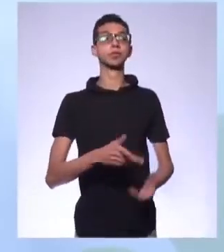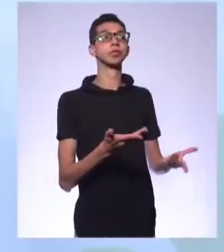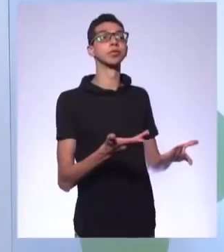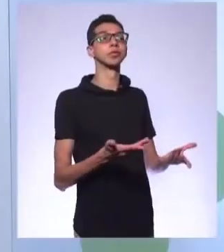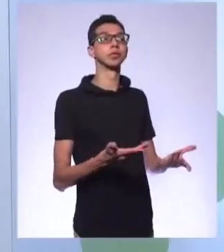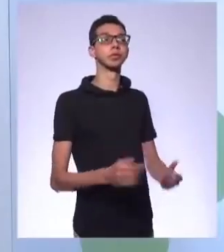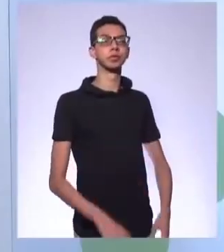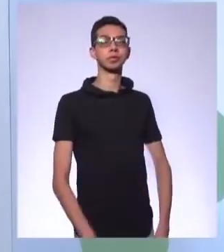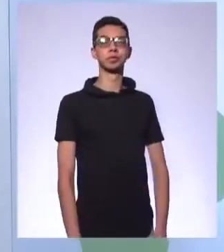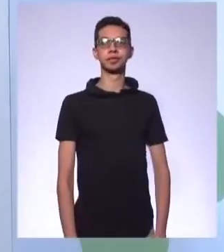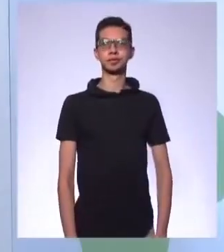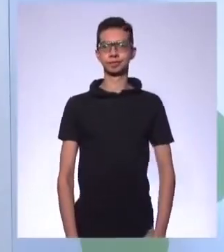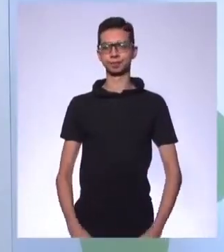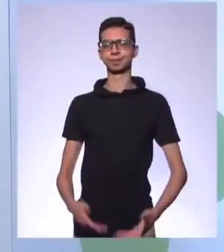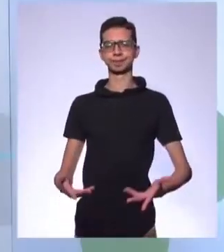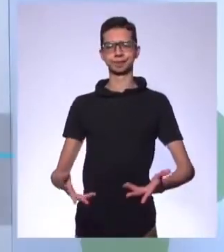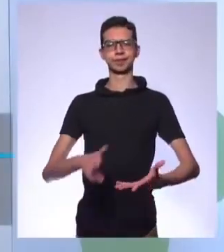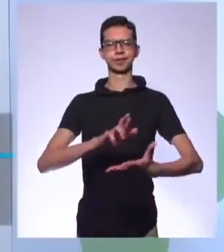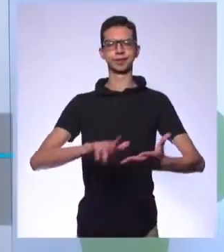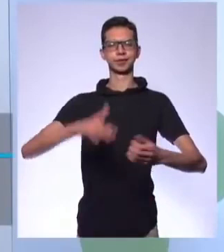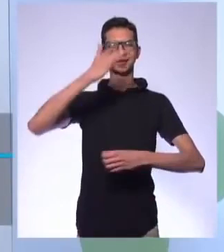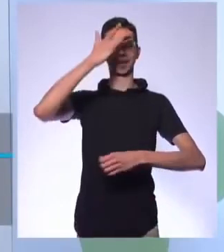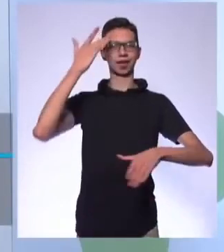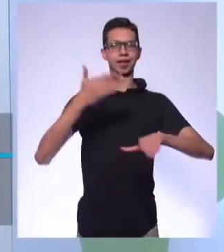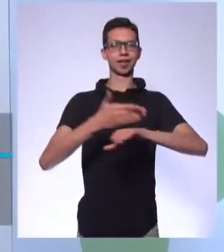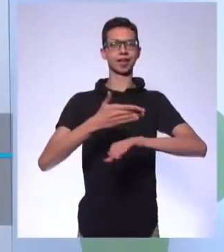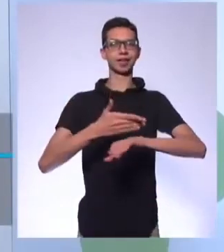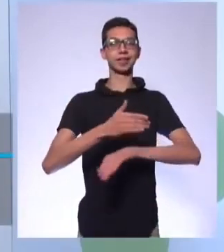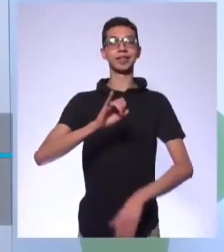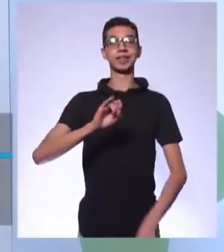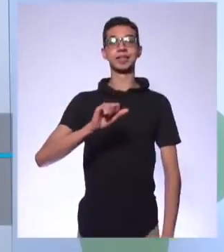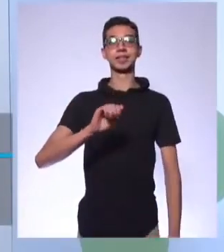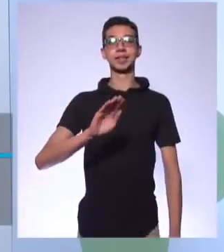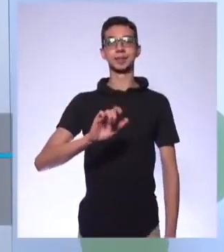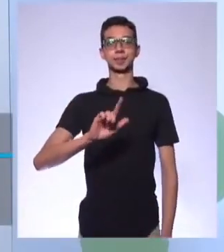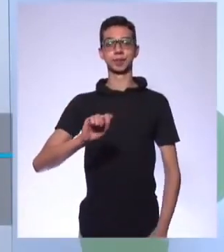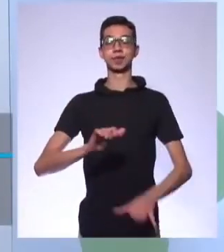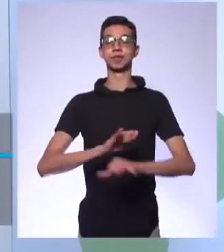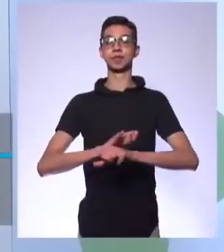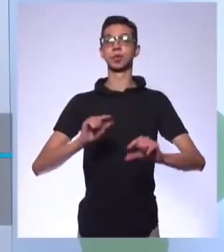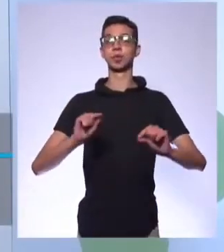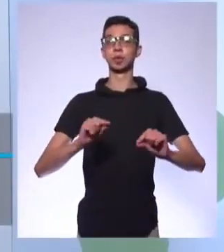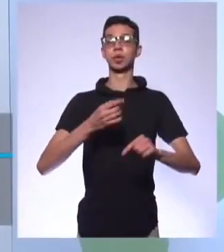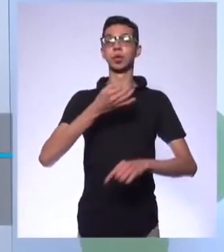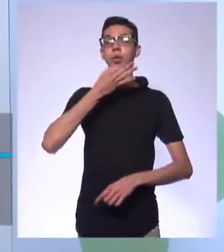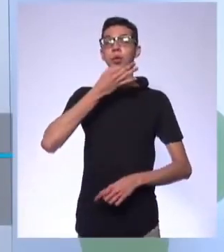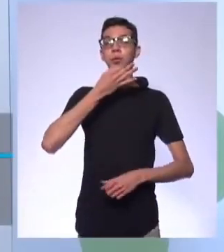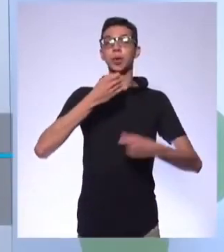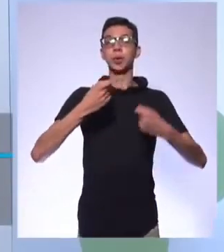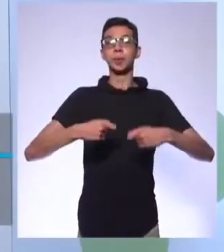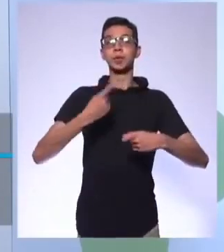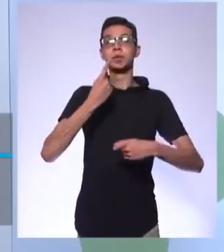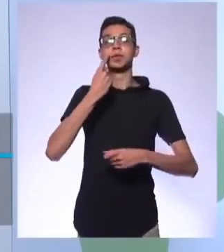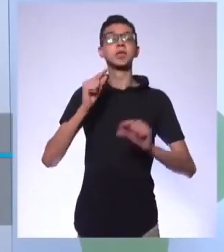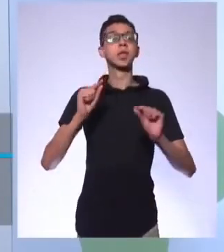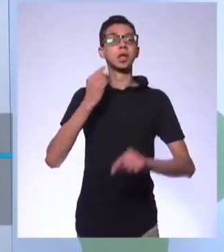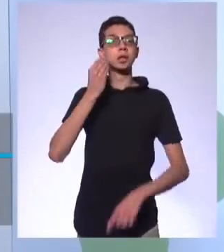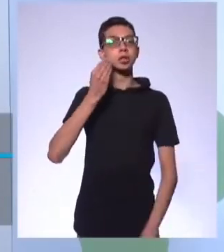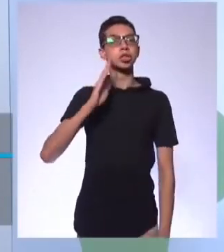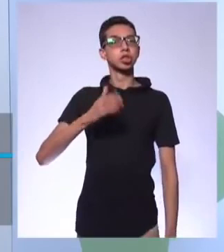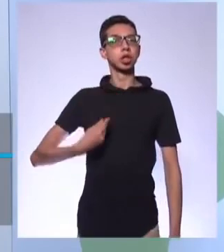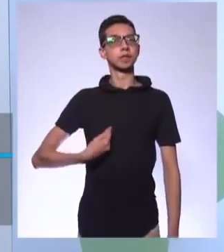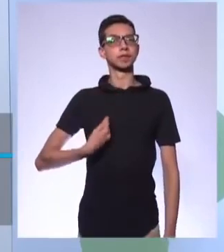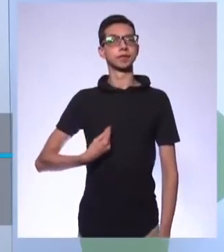Olha, bastante gente participando, como sempre. A Isabela diz, procura opiniões de quem já passou por tal experiência, né?